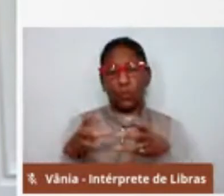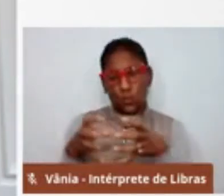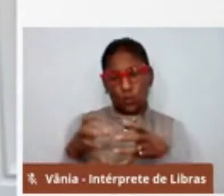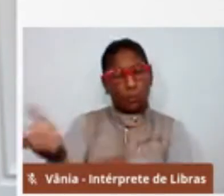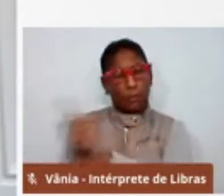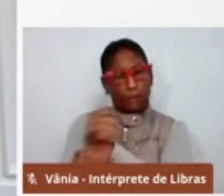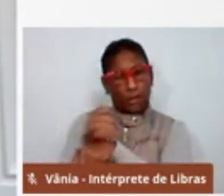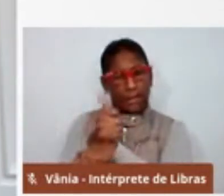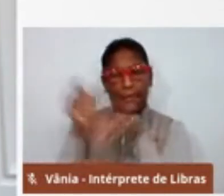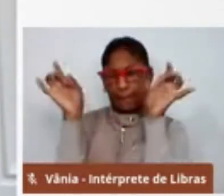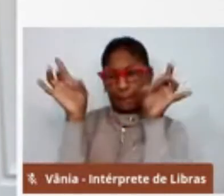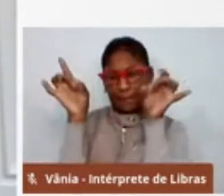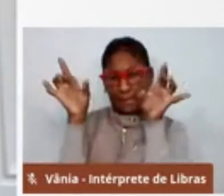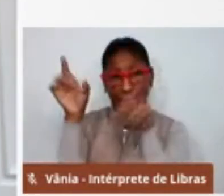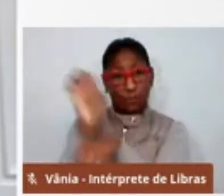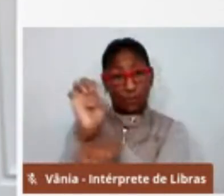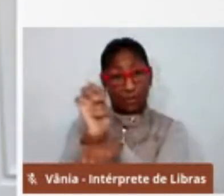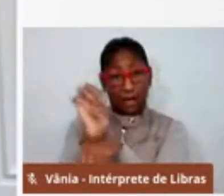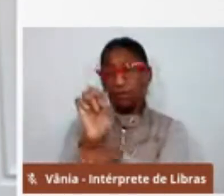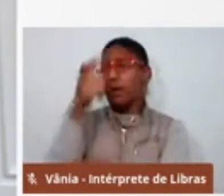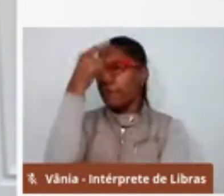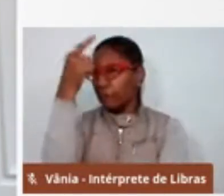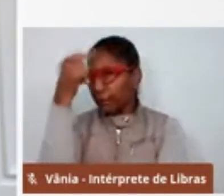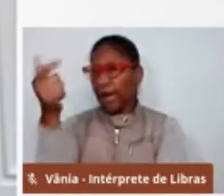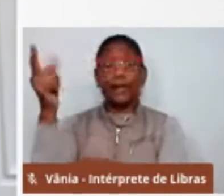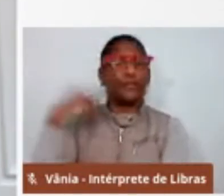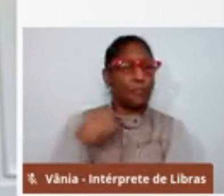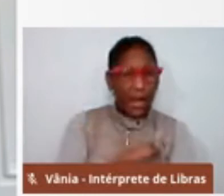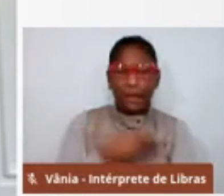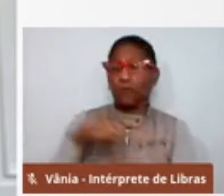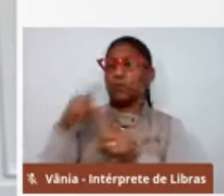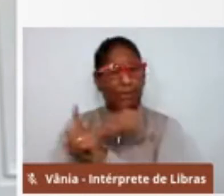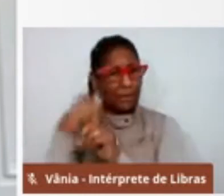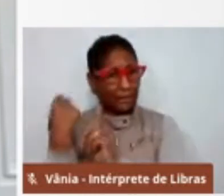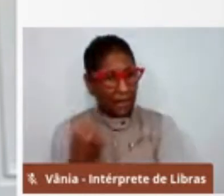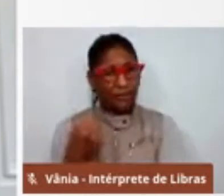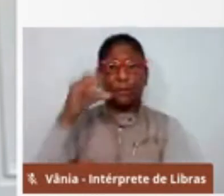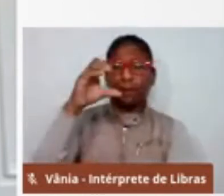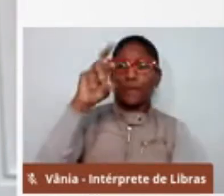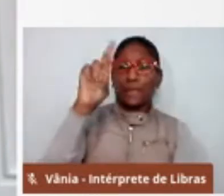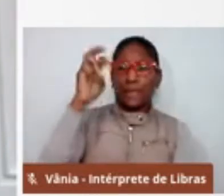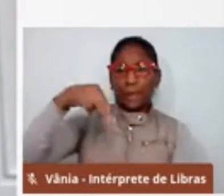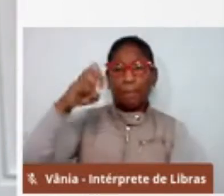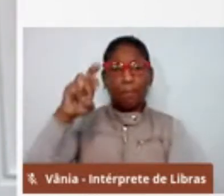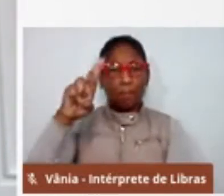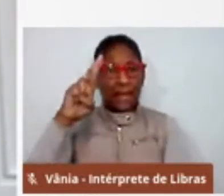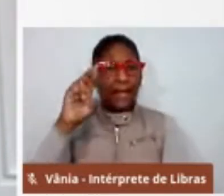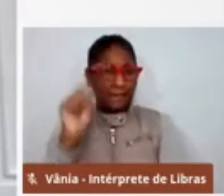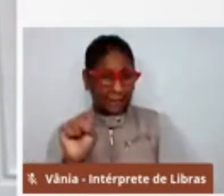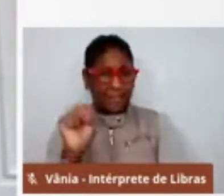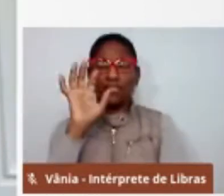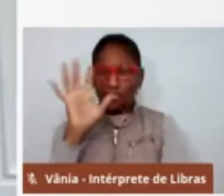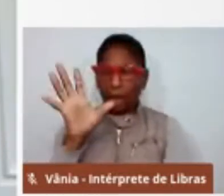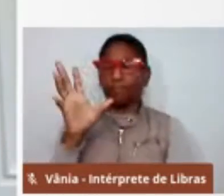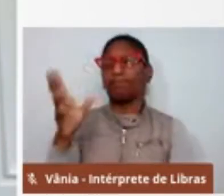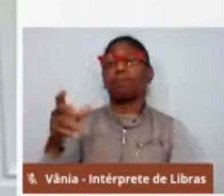saúde no Estado, desde universidades e sociedade, o CREMERS, entre outros, estabeleceu uma